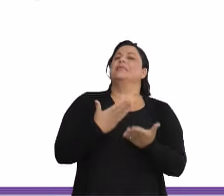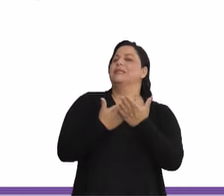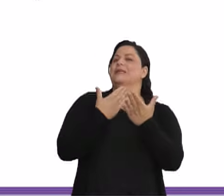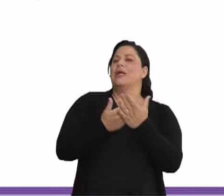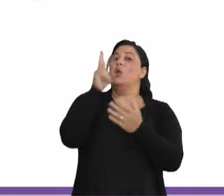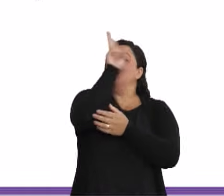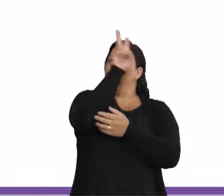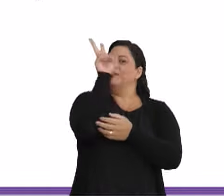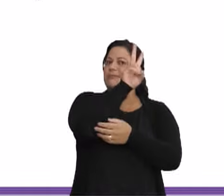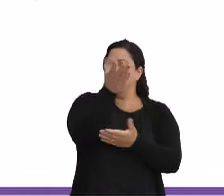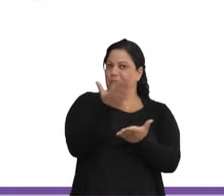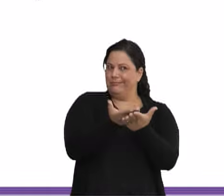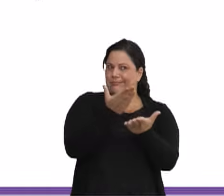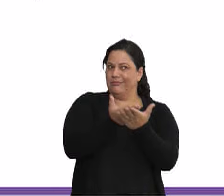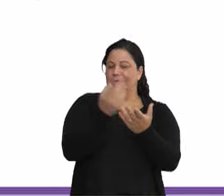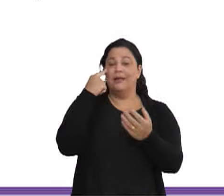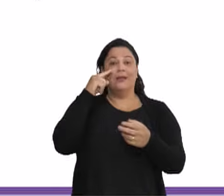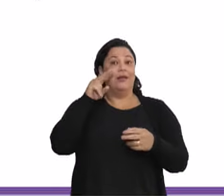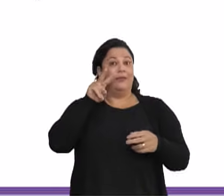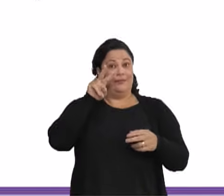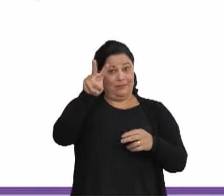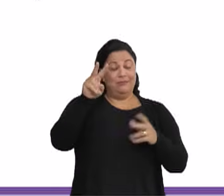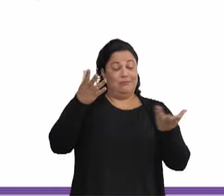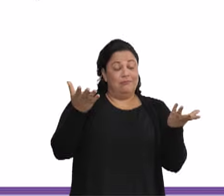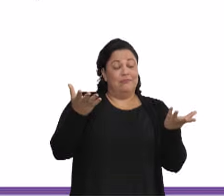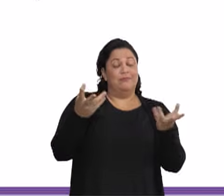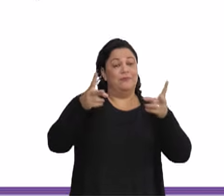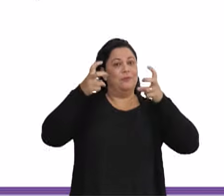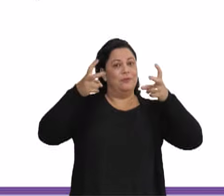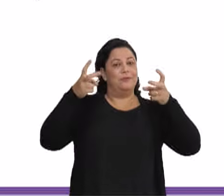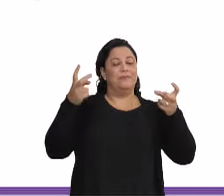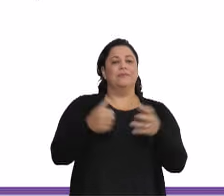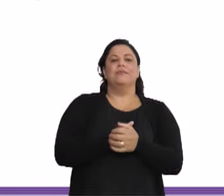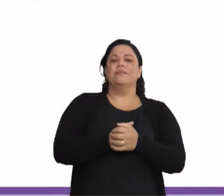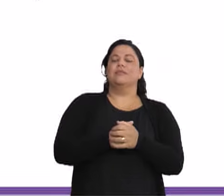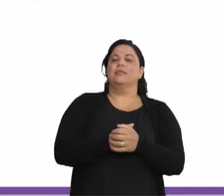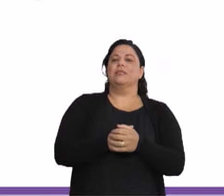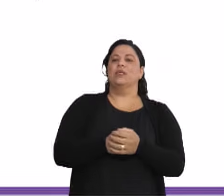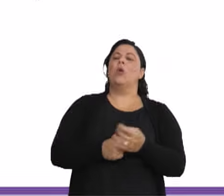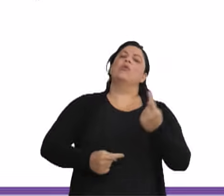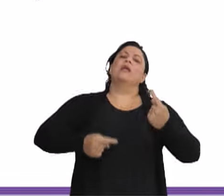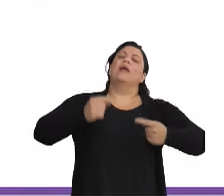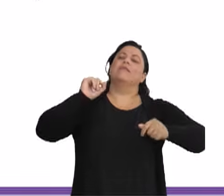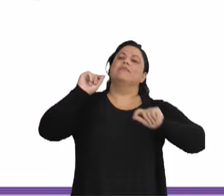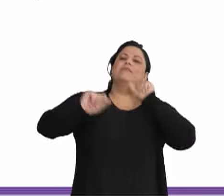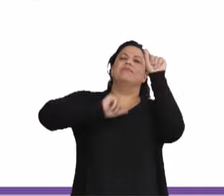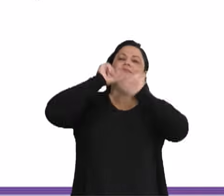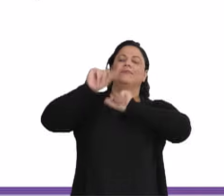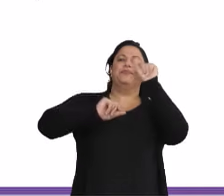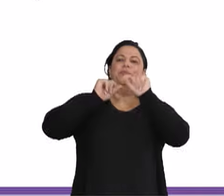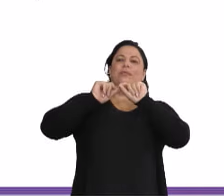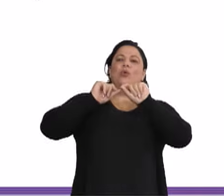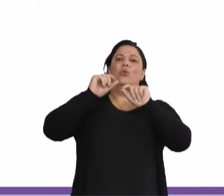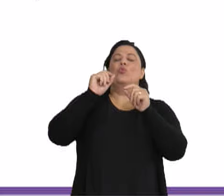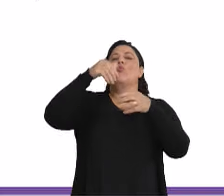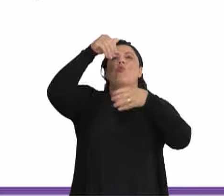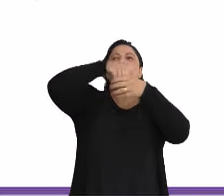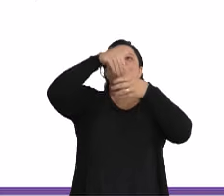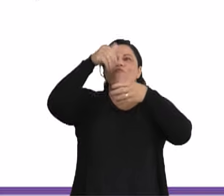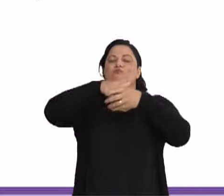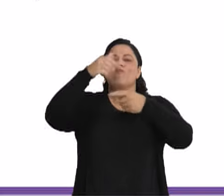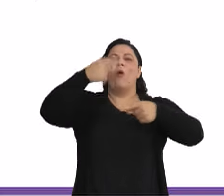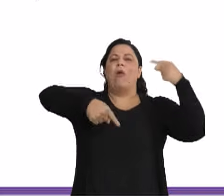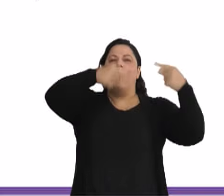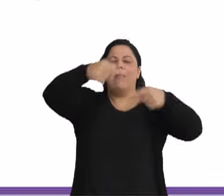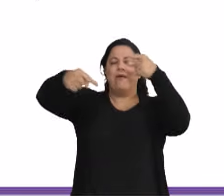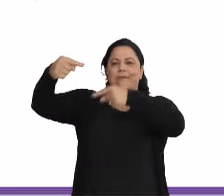para relembrar. Você viu que na disputa eleitoral de 1930 foi rompida a política do